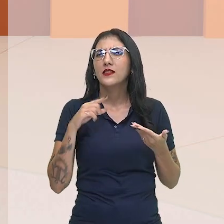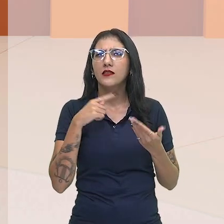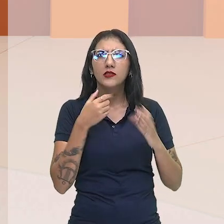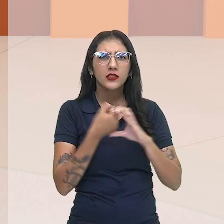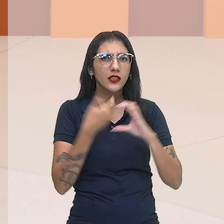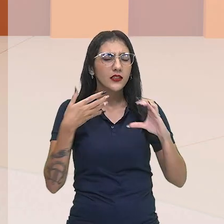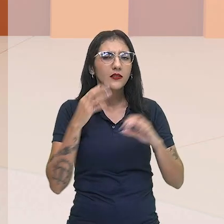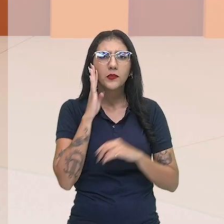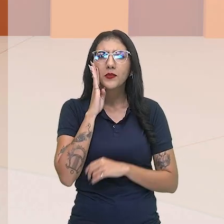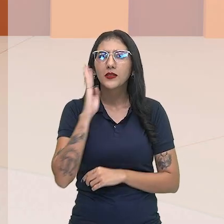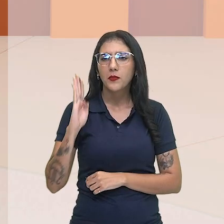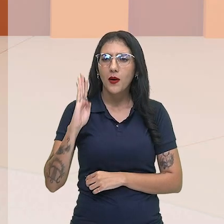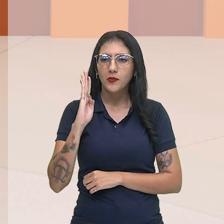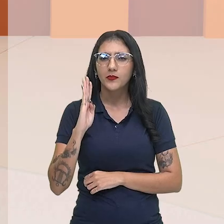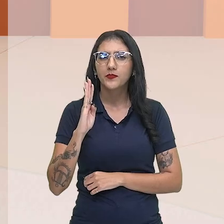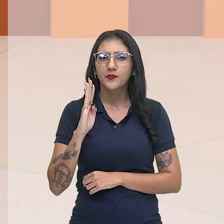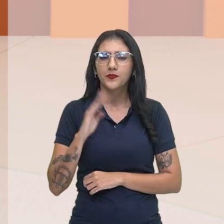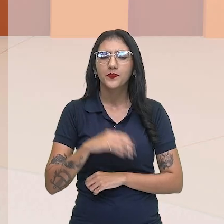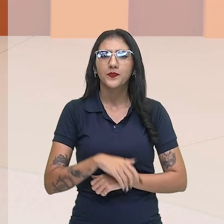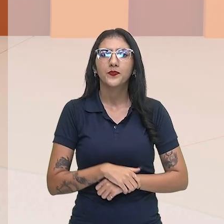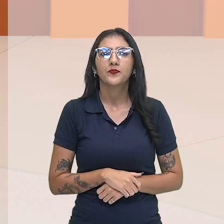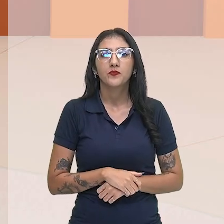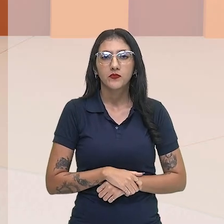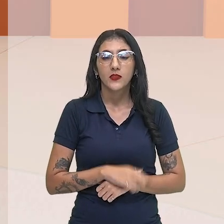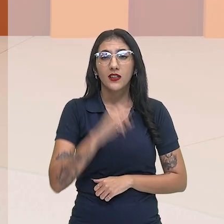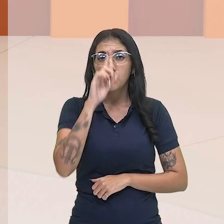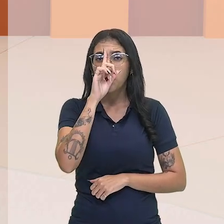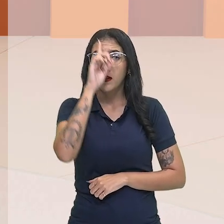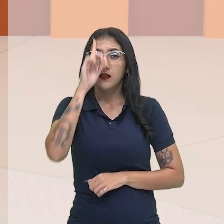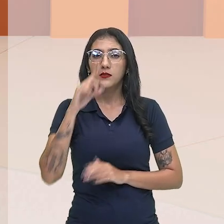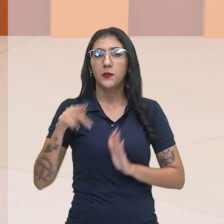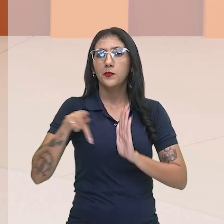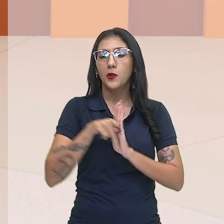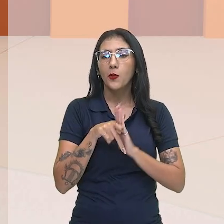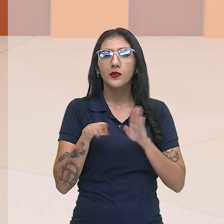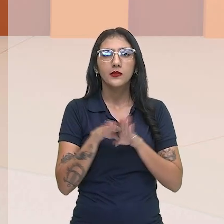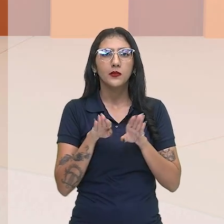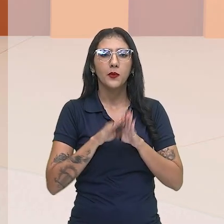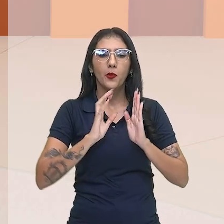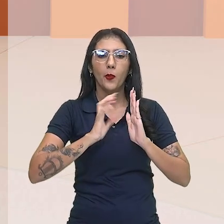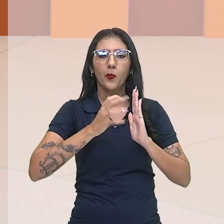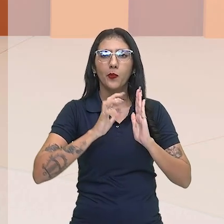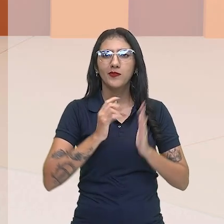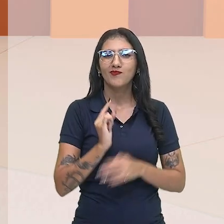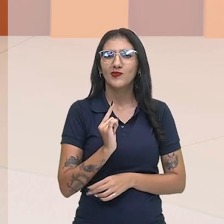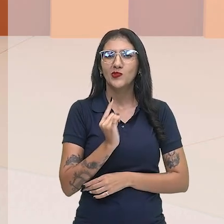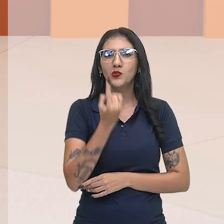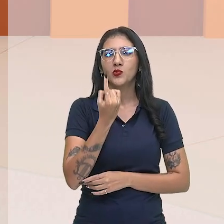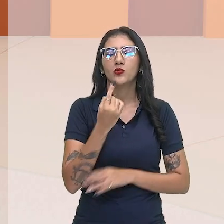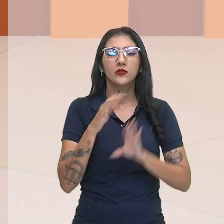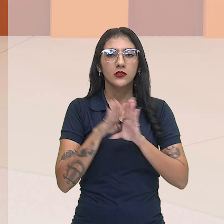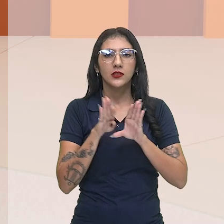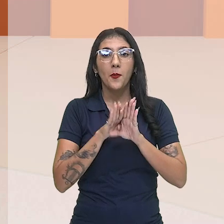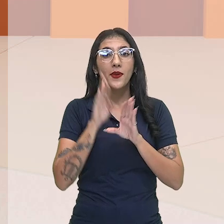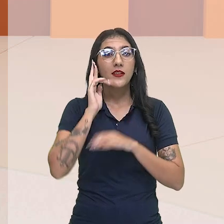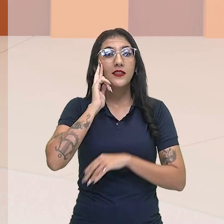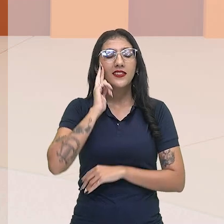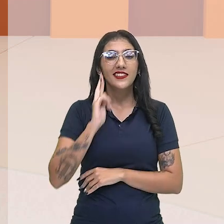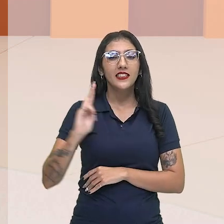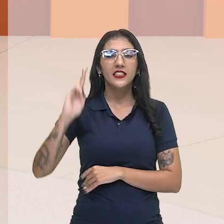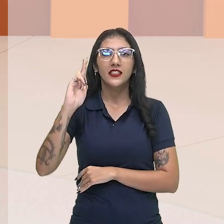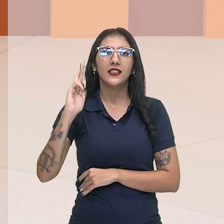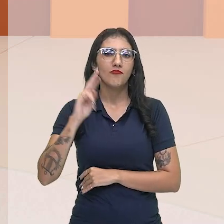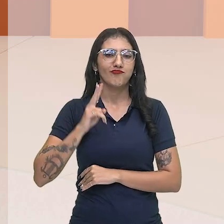características destes regimes? Ideologia oficial, partido único e líder de governo por